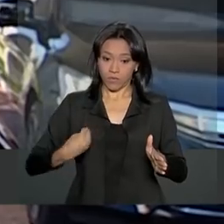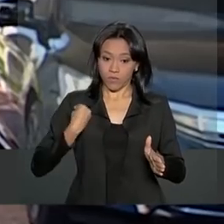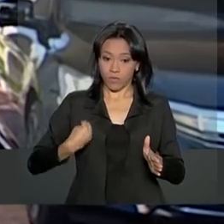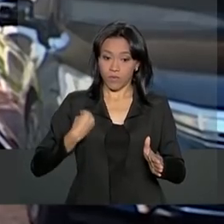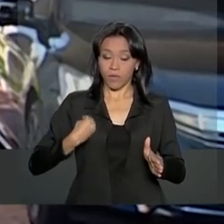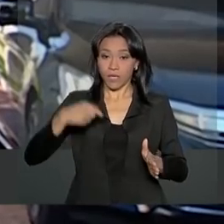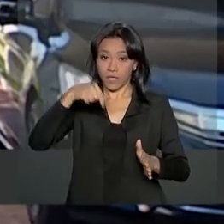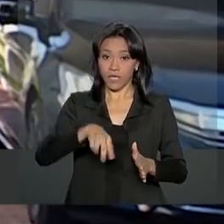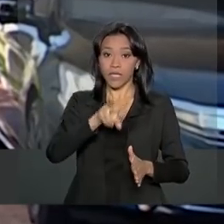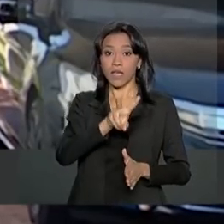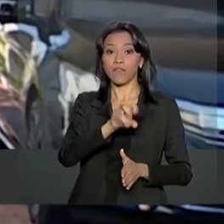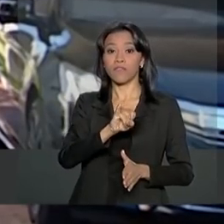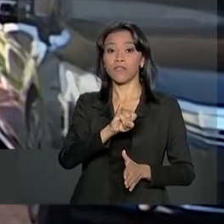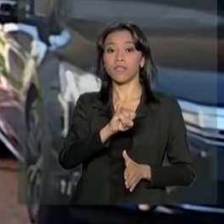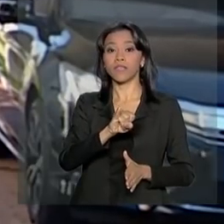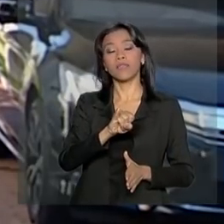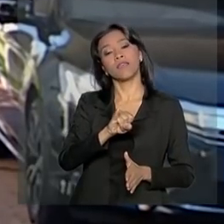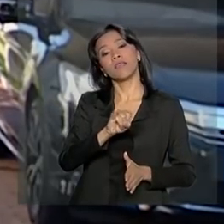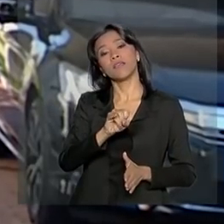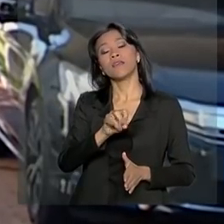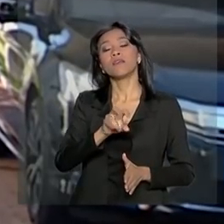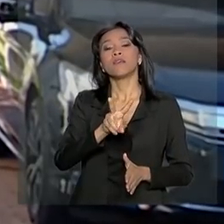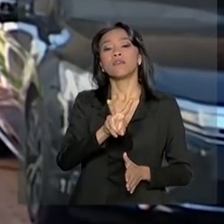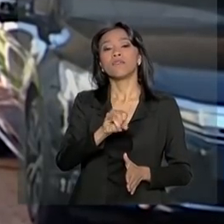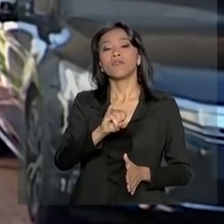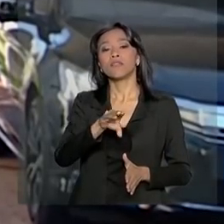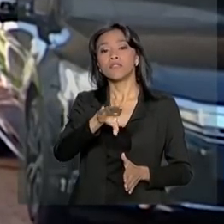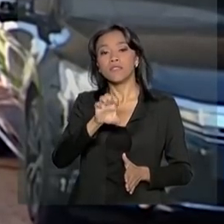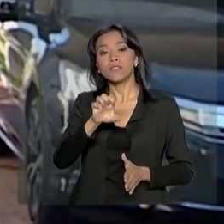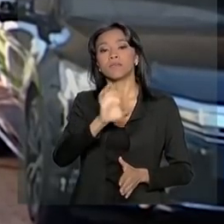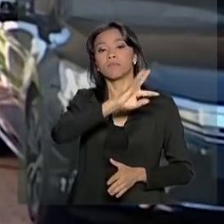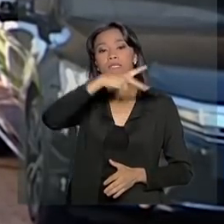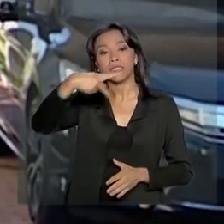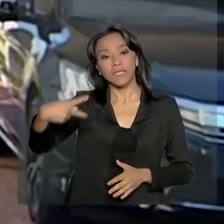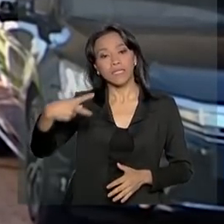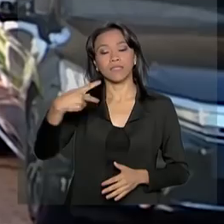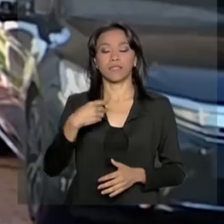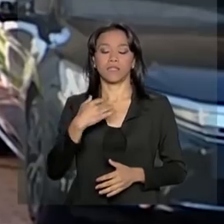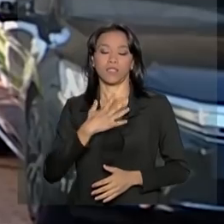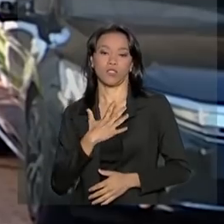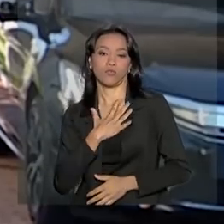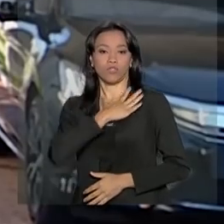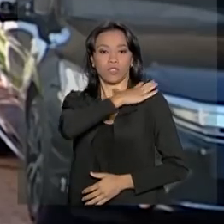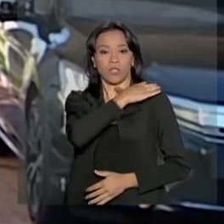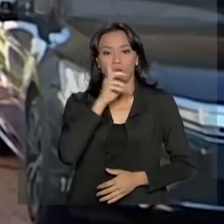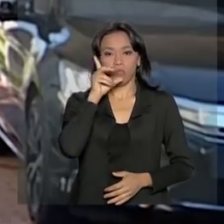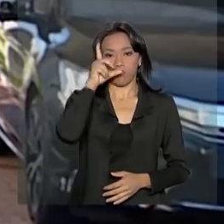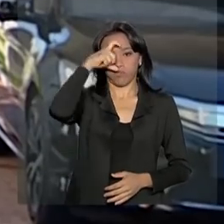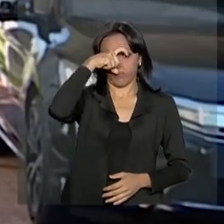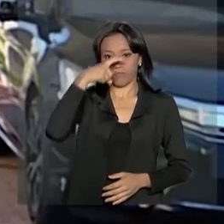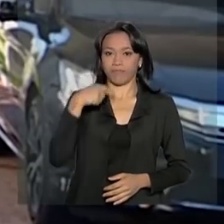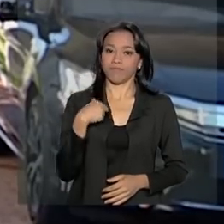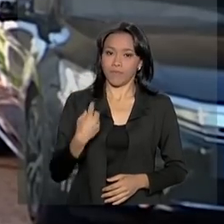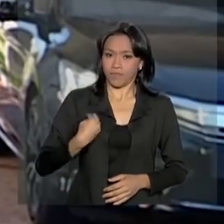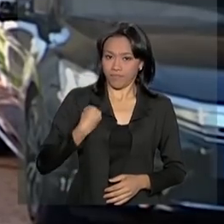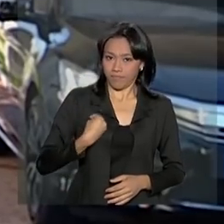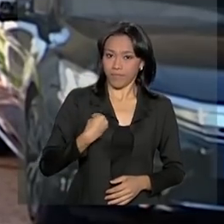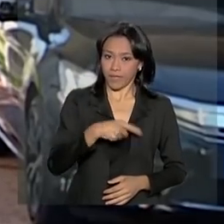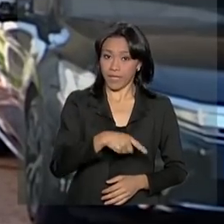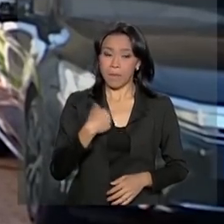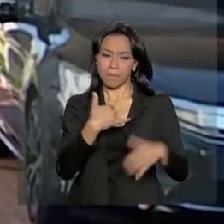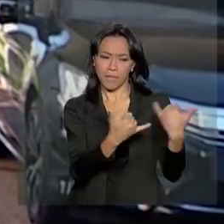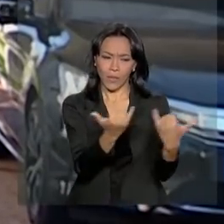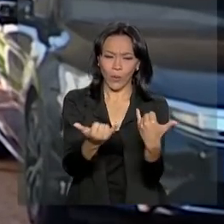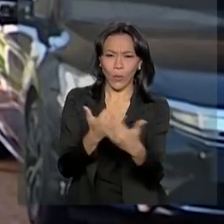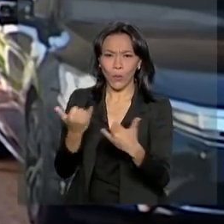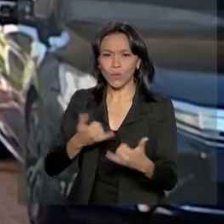o vice-presidente Hamilton Mourão cumpre a agenda durante toda esta quarta-feira. Ele já chegou por aqui, brincou com os jornalistas sobre o